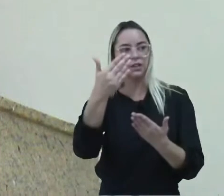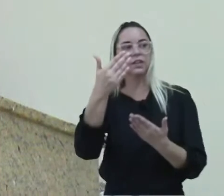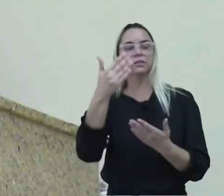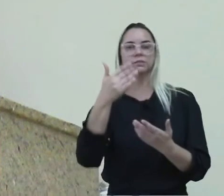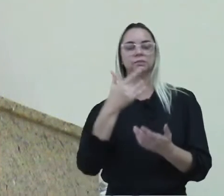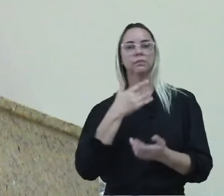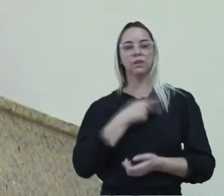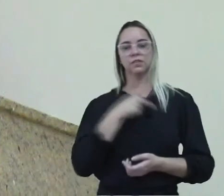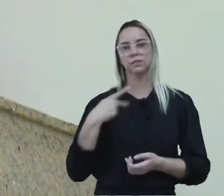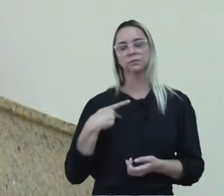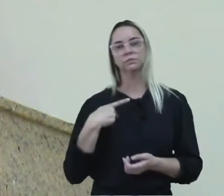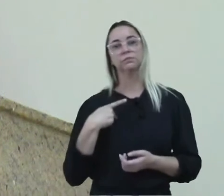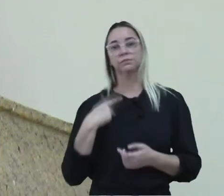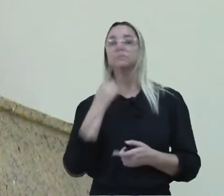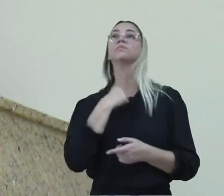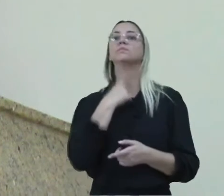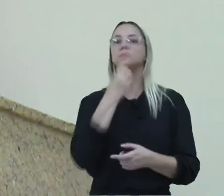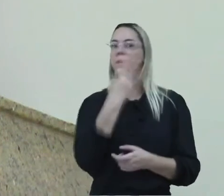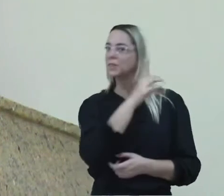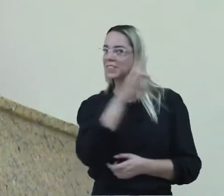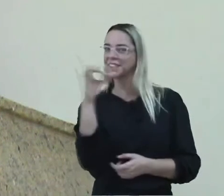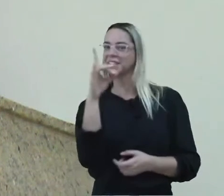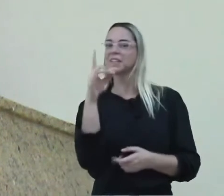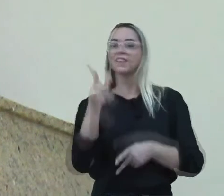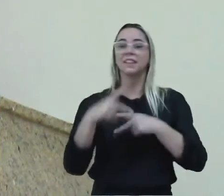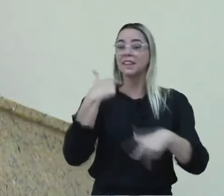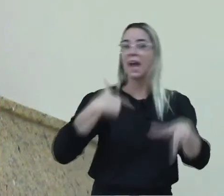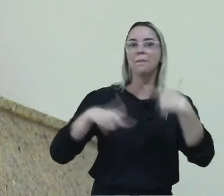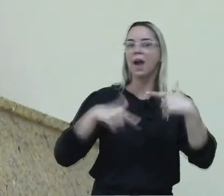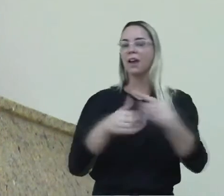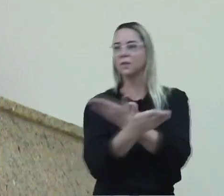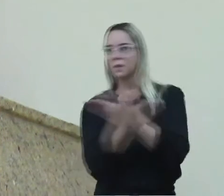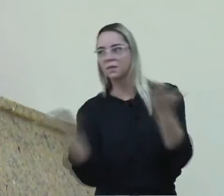tempo, mas desejando a todos um bom dia, um bom trabalho a todos e até um próximo momento, se Deus quiser.